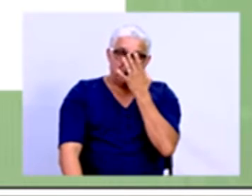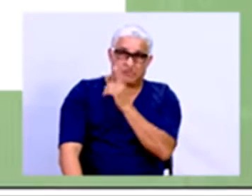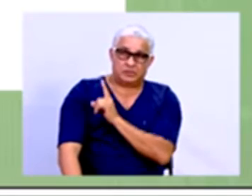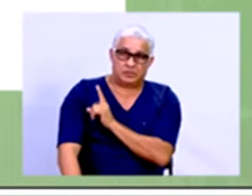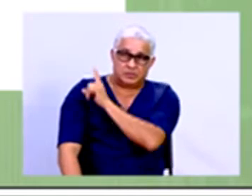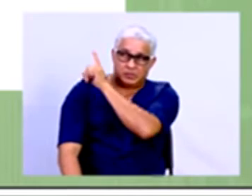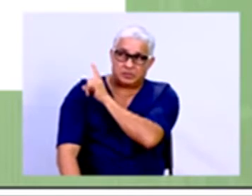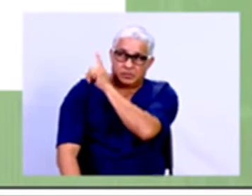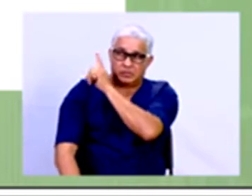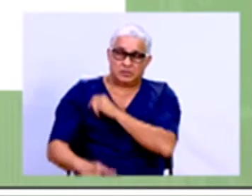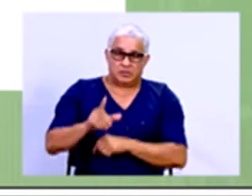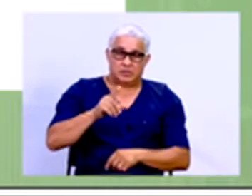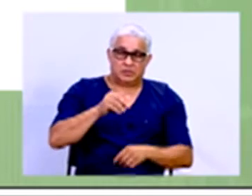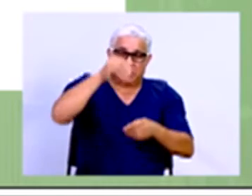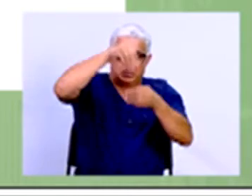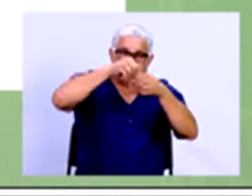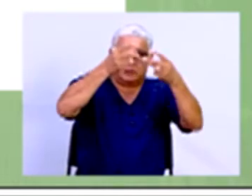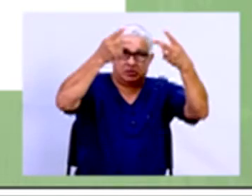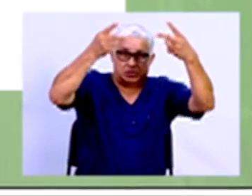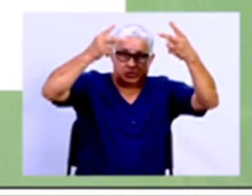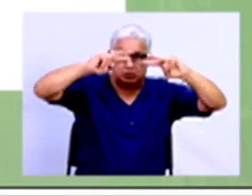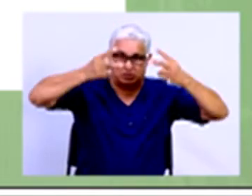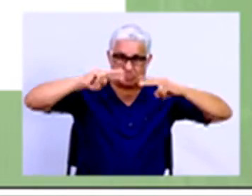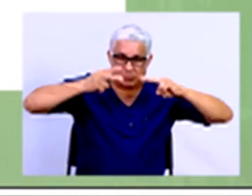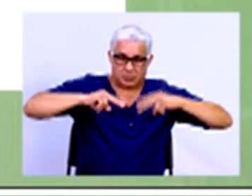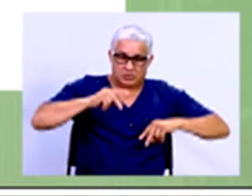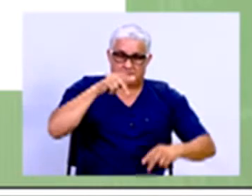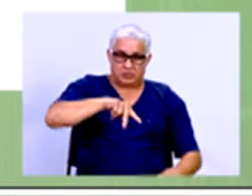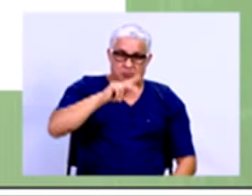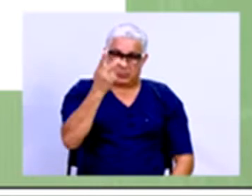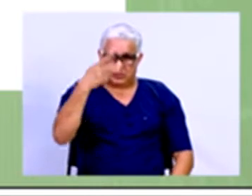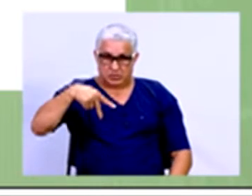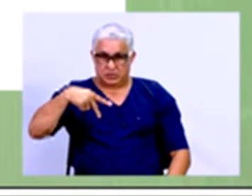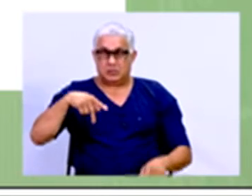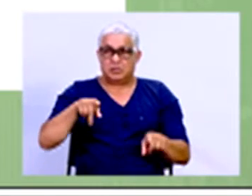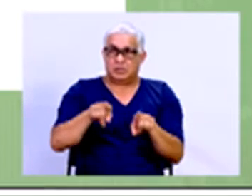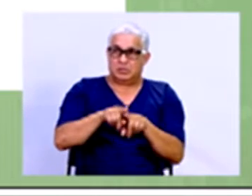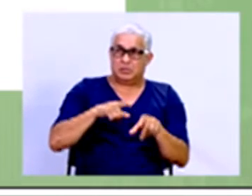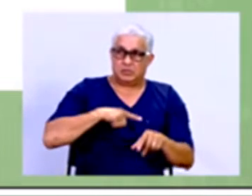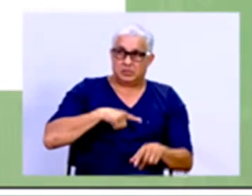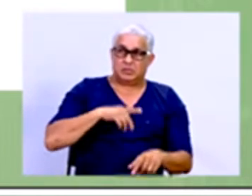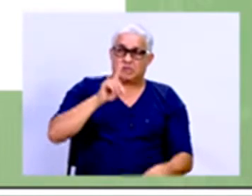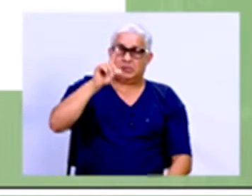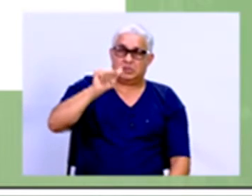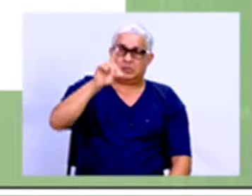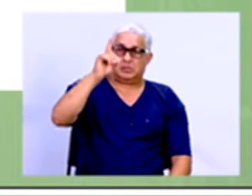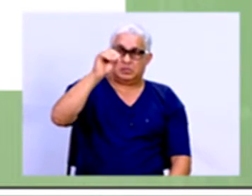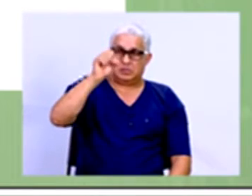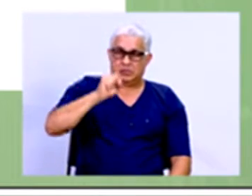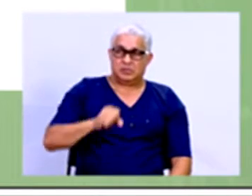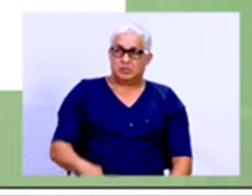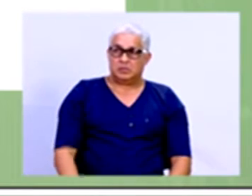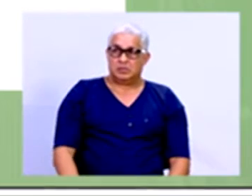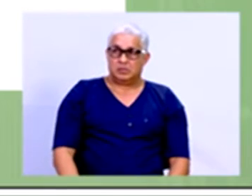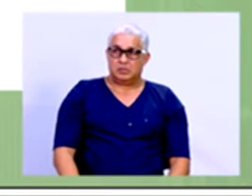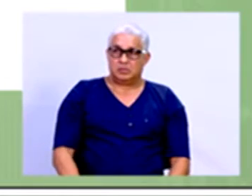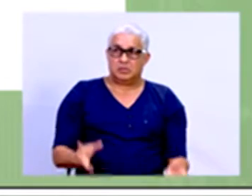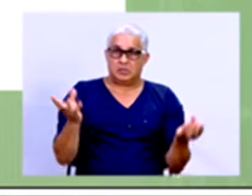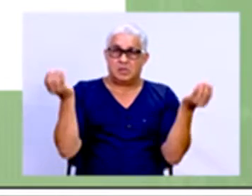Dentro do nosso HTML, nós temos uma definição em PHP, e esses dados são recebidos,